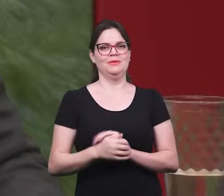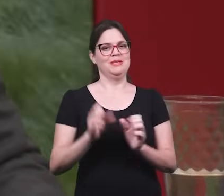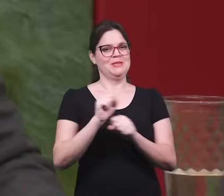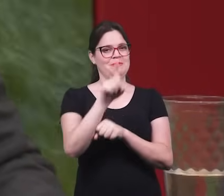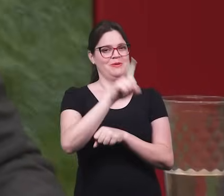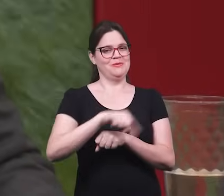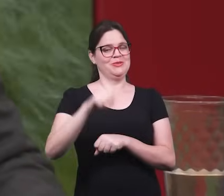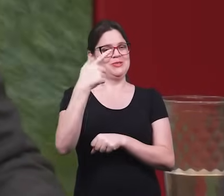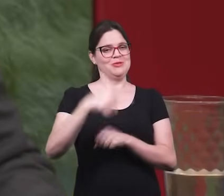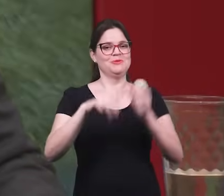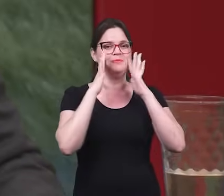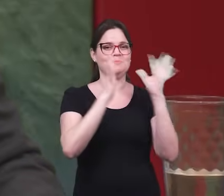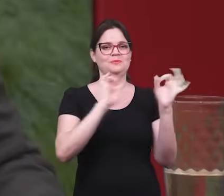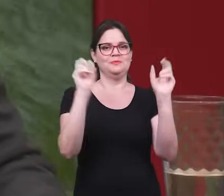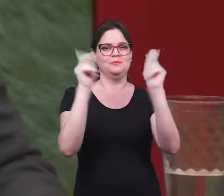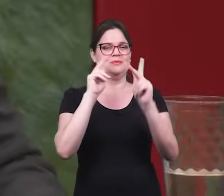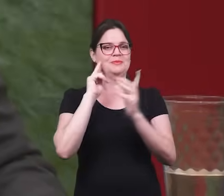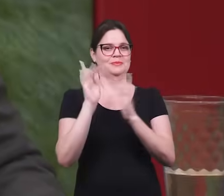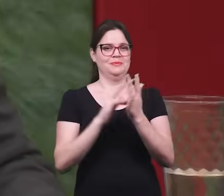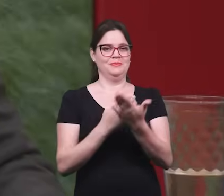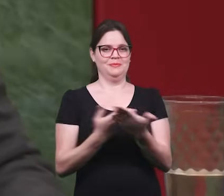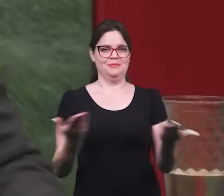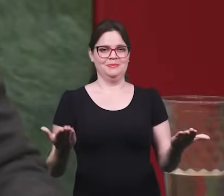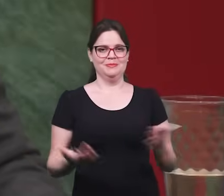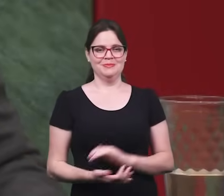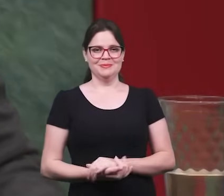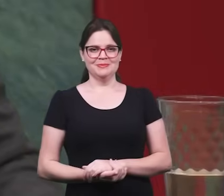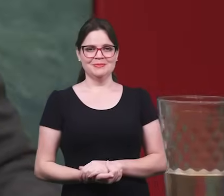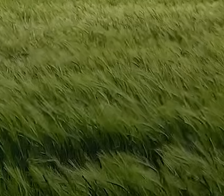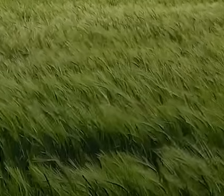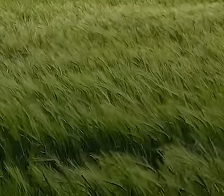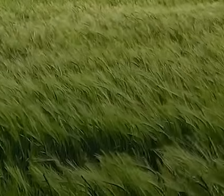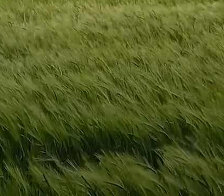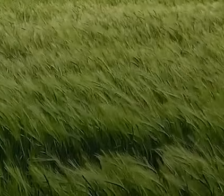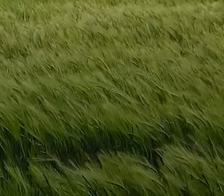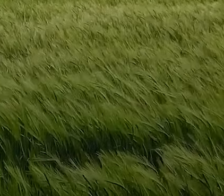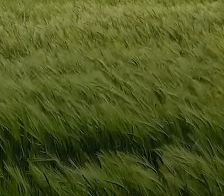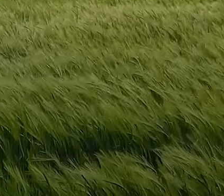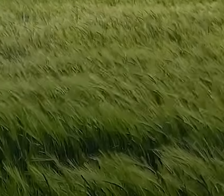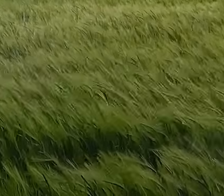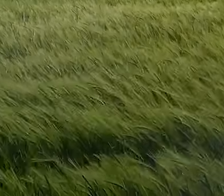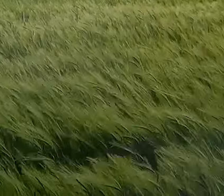programa contamos com a sua participação a paz do Senhor